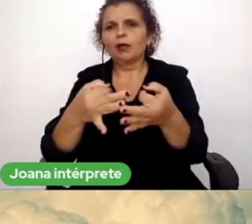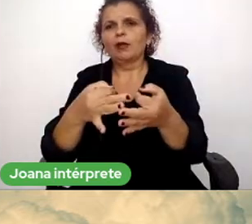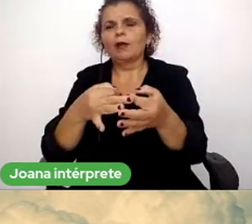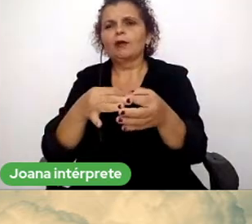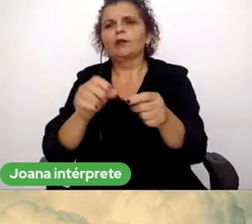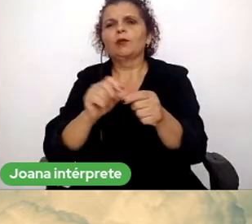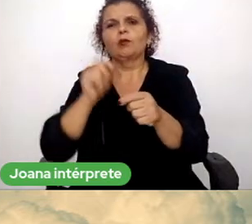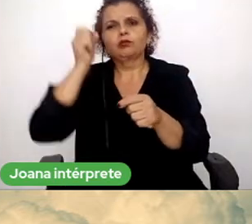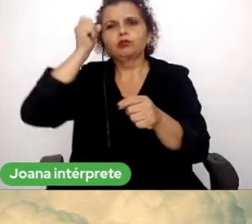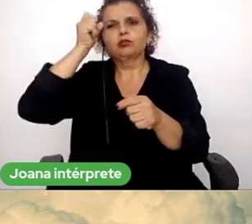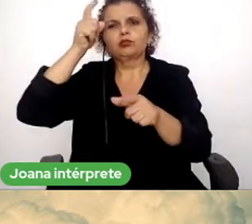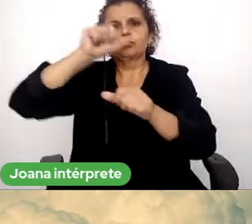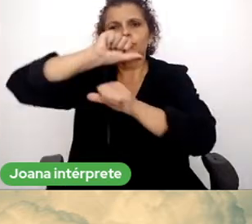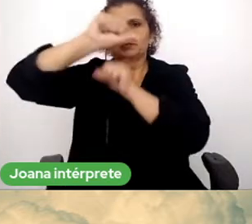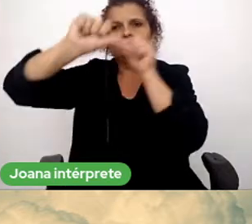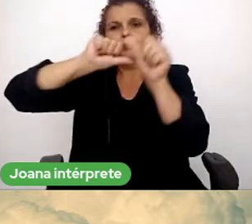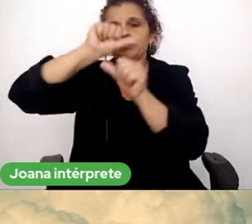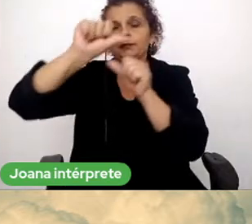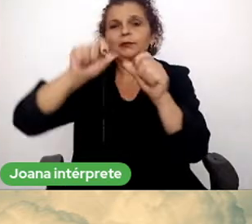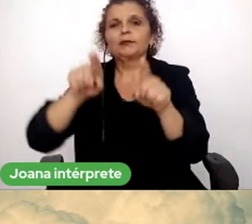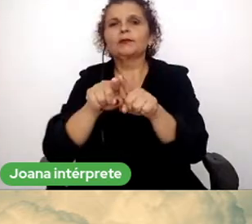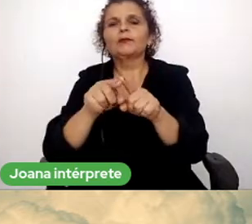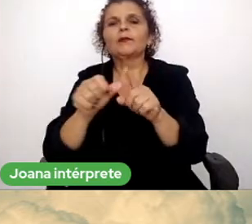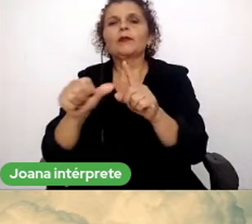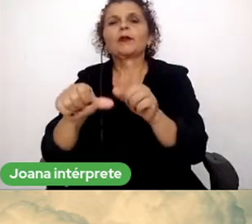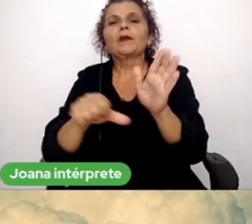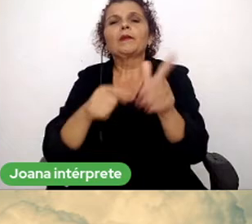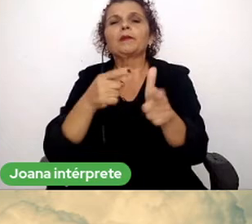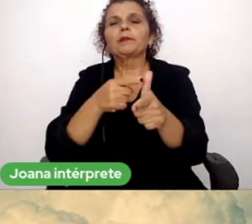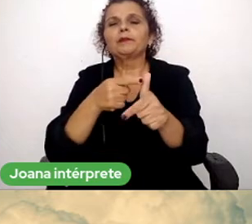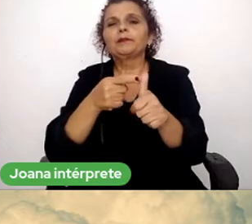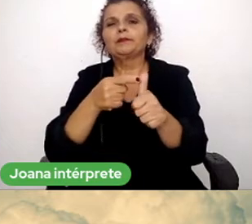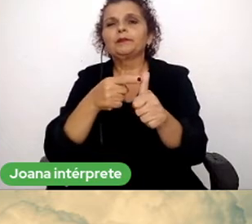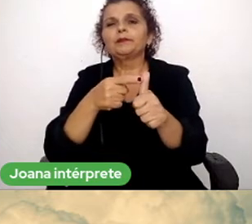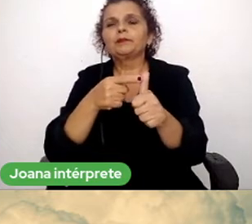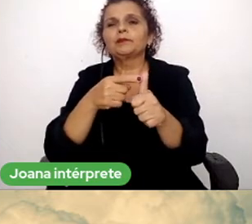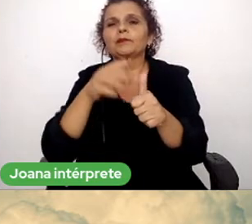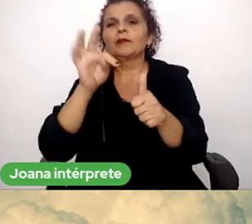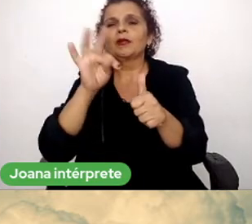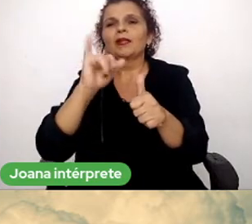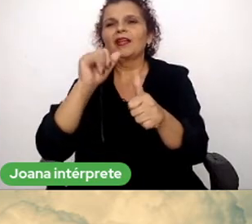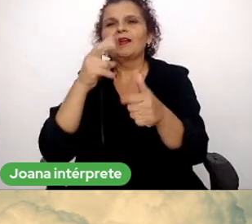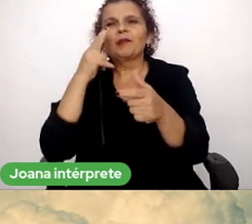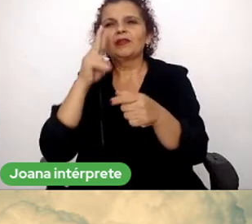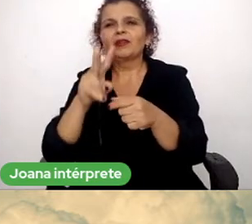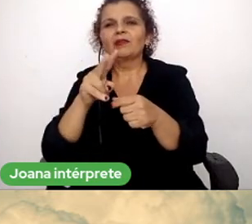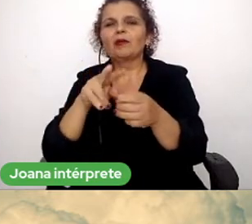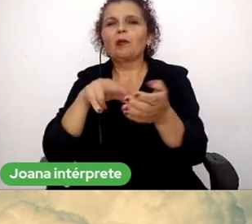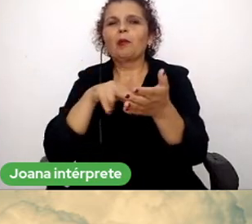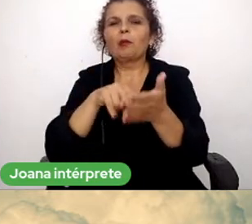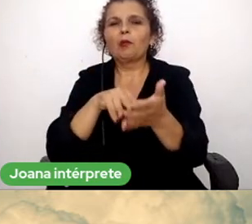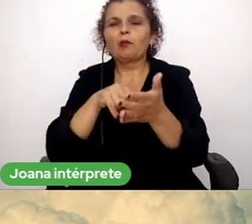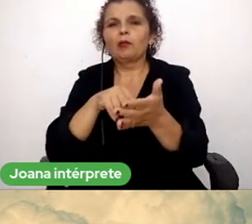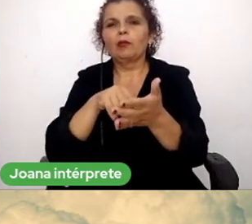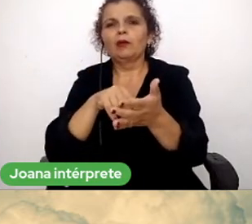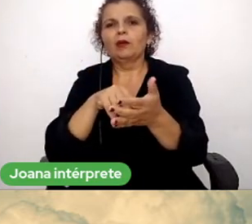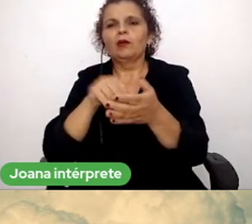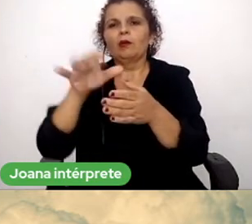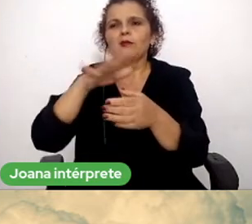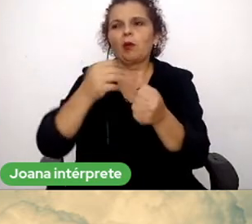cultura. O primeiro ponto é que a TI não pode ser vista como commodity, ela não pode ser vista como uma área de